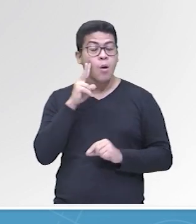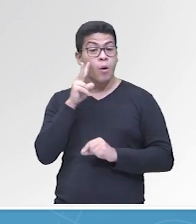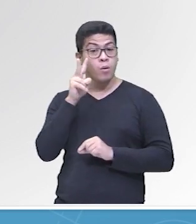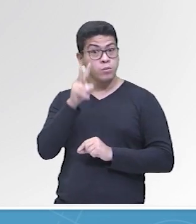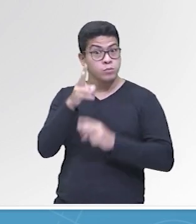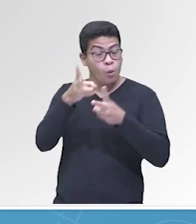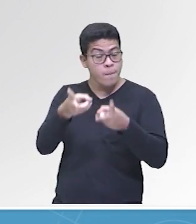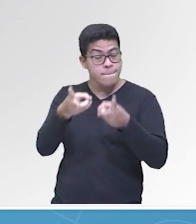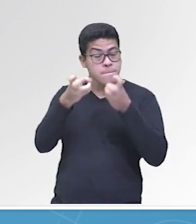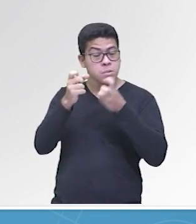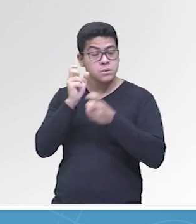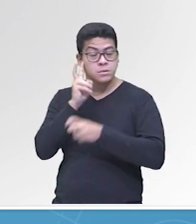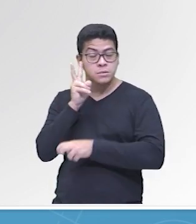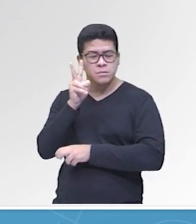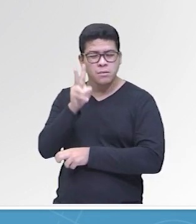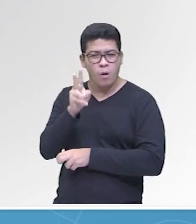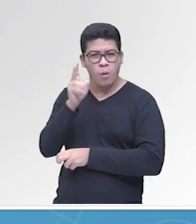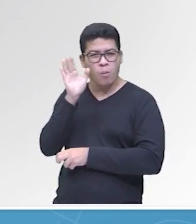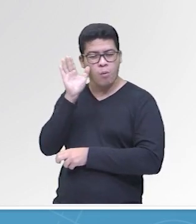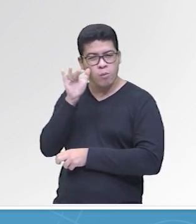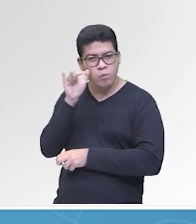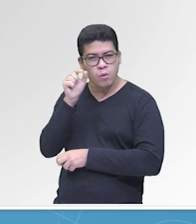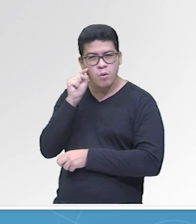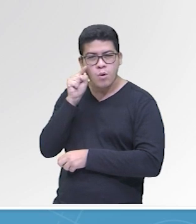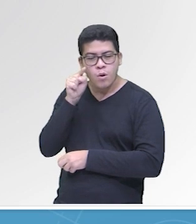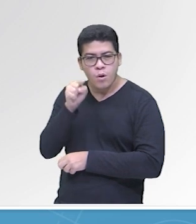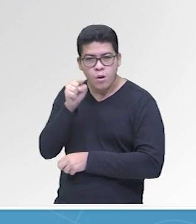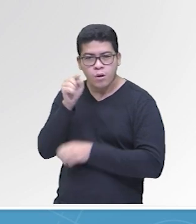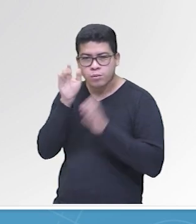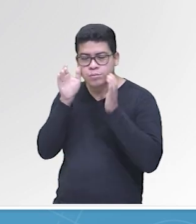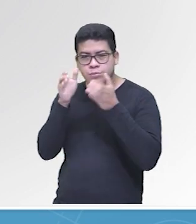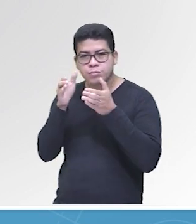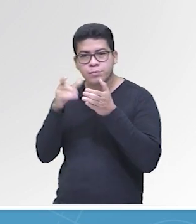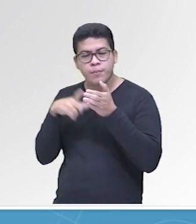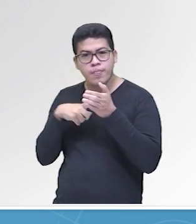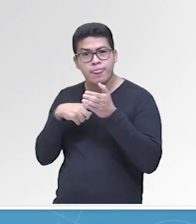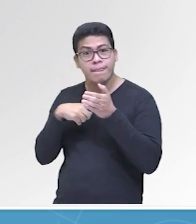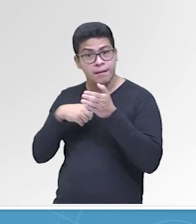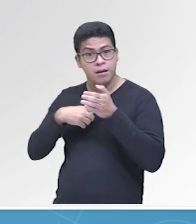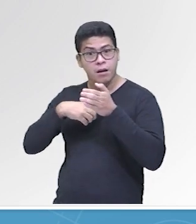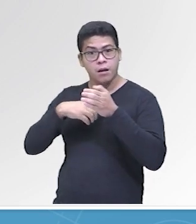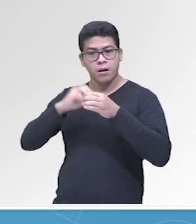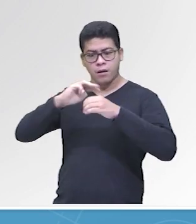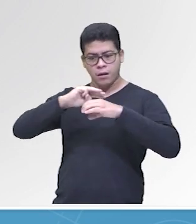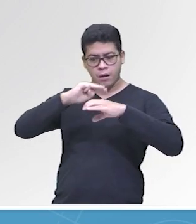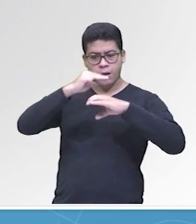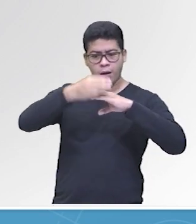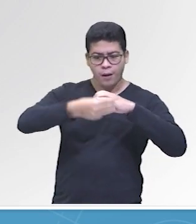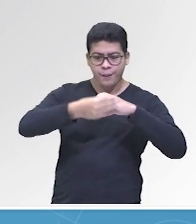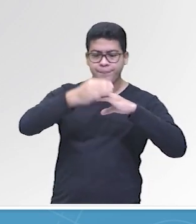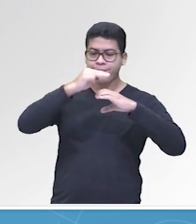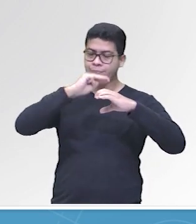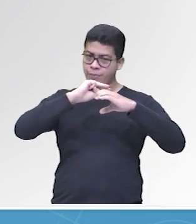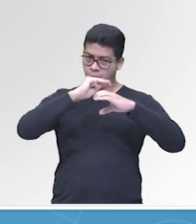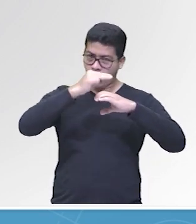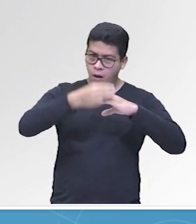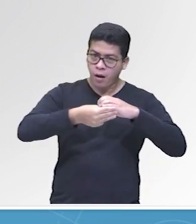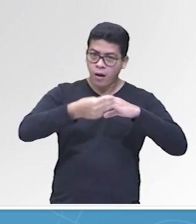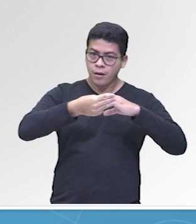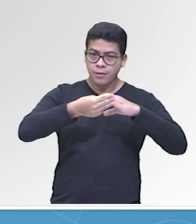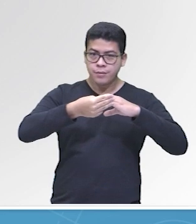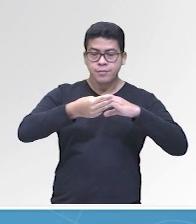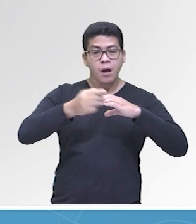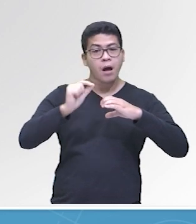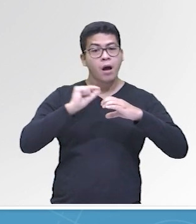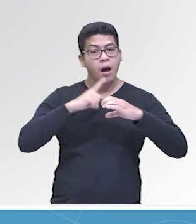prestem bastante atenção. Além da parede celular, além da membrana celular, ó, que circula a